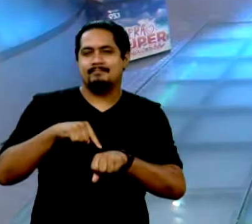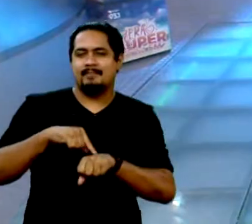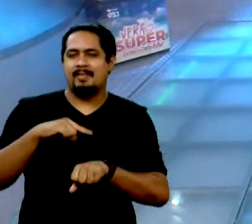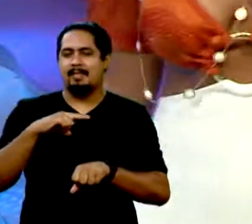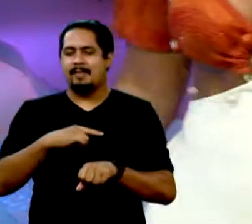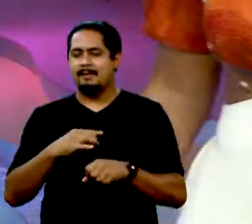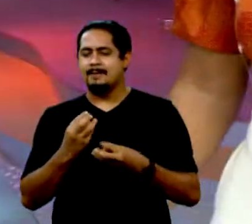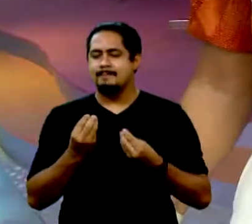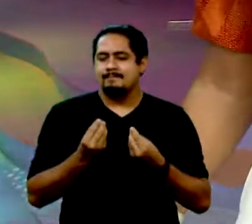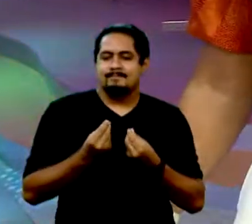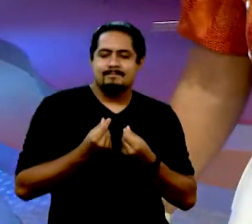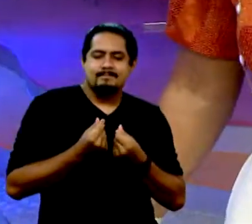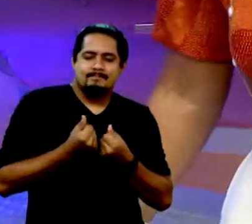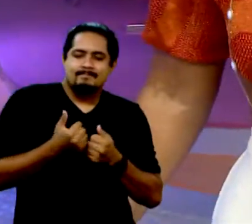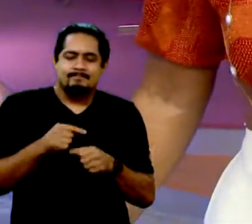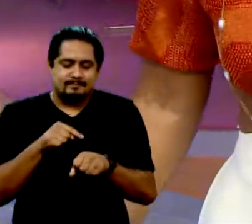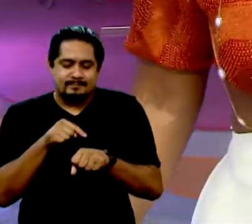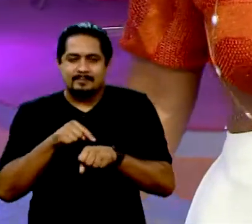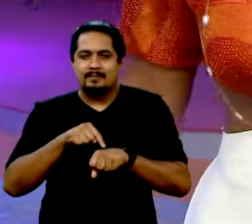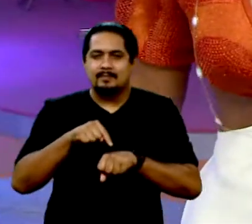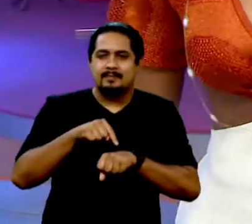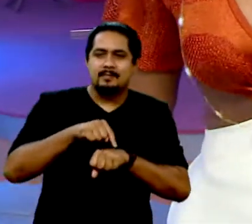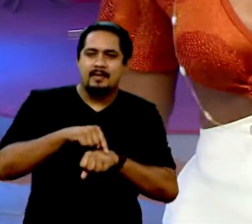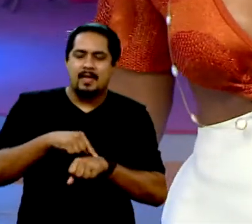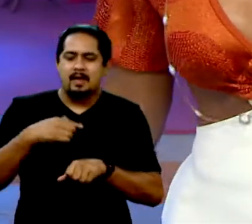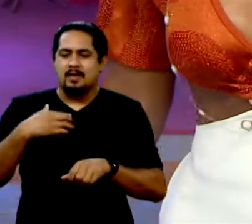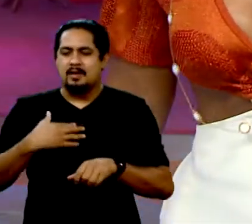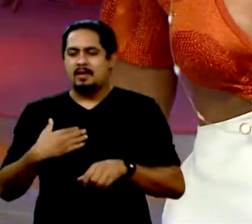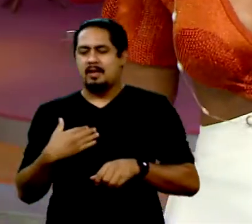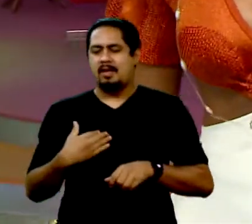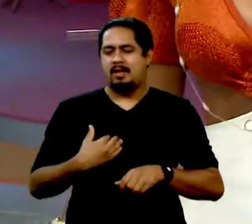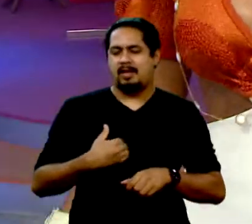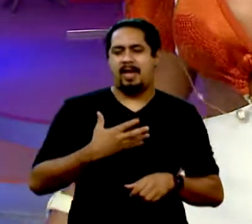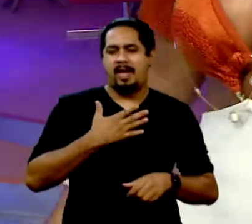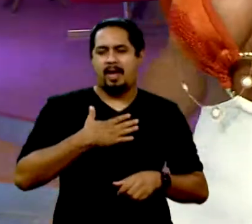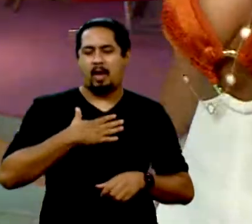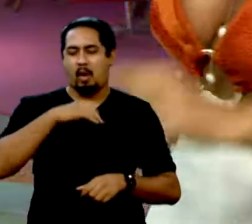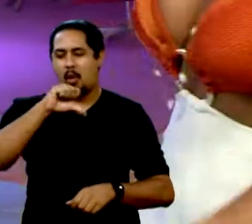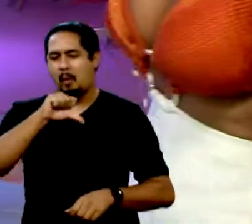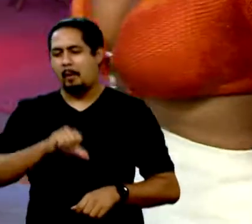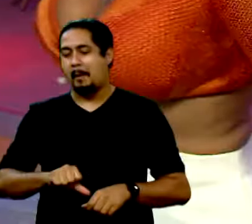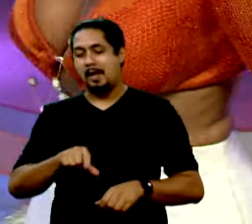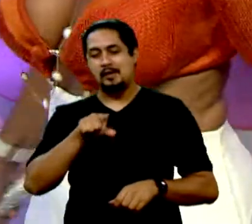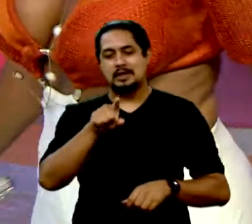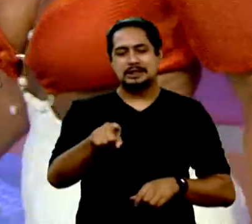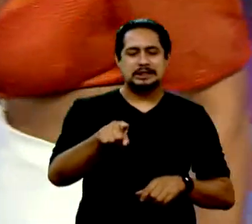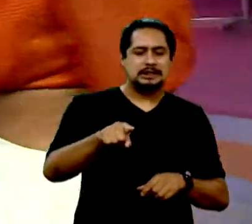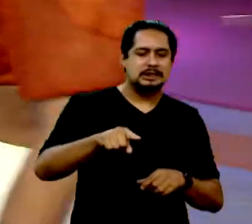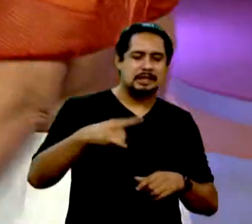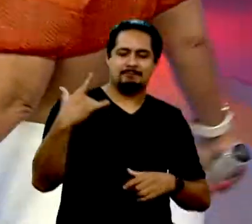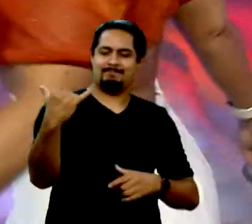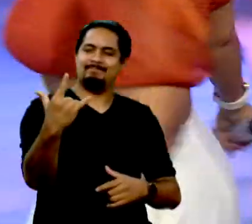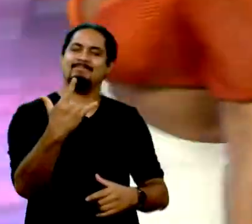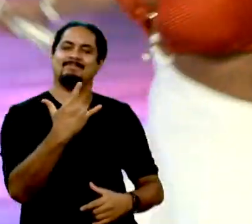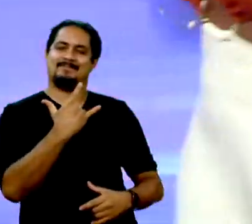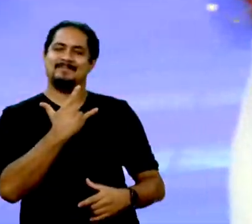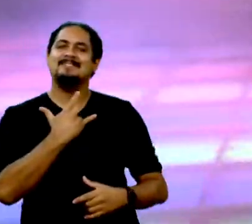de moranguinho. Sei que eu não presto, mas ser louca por mim. Vá!